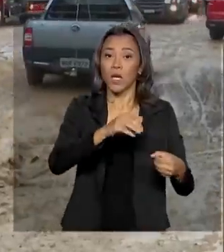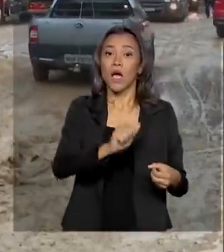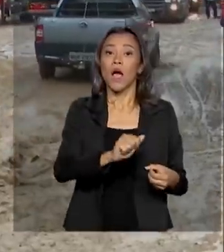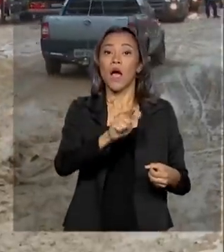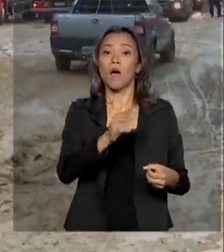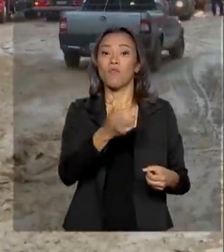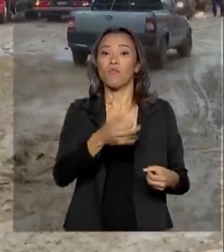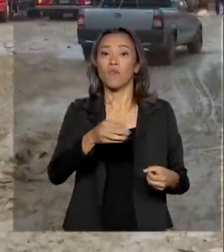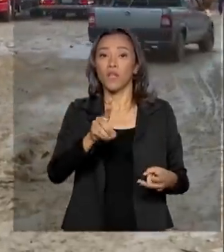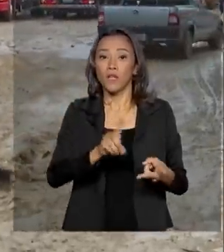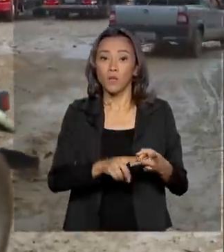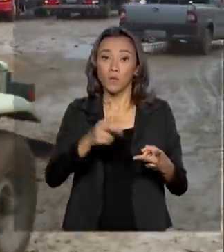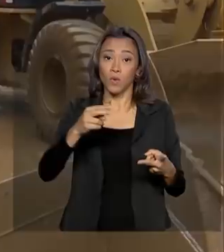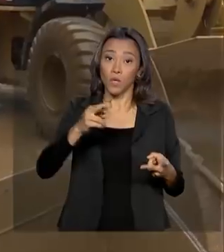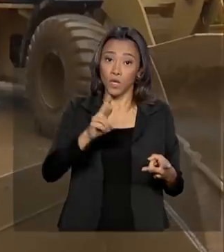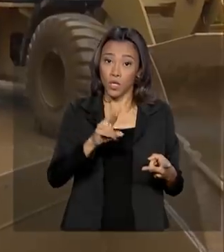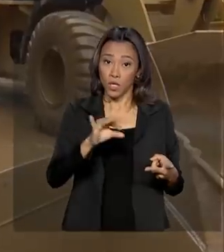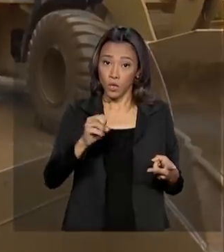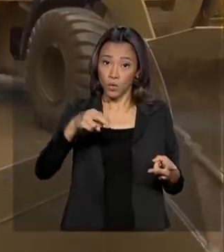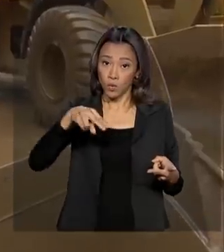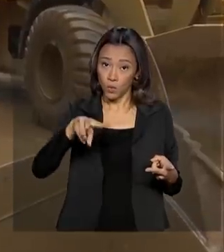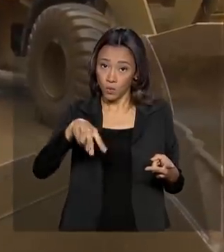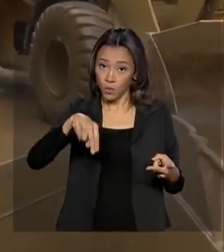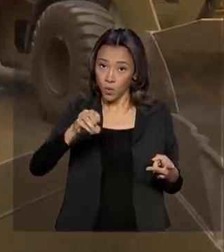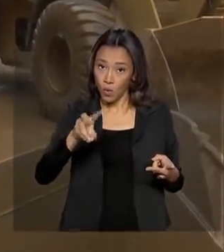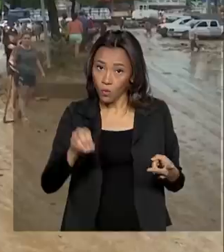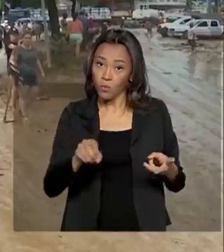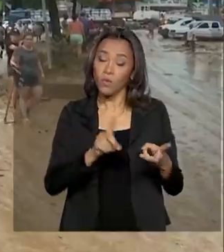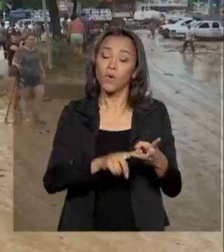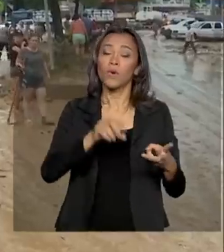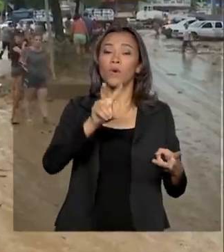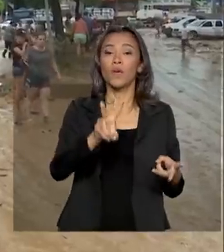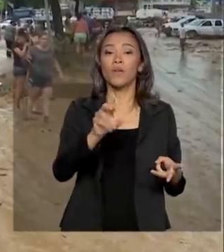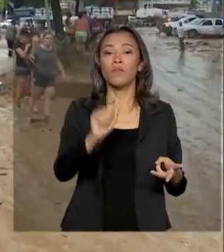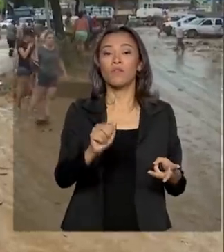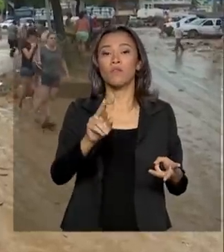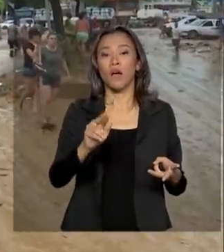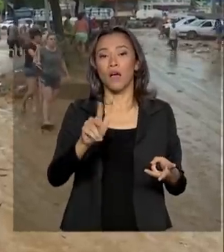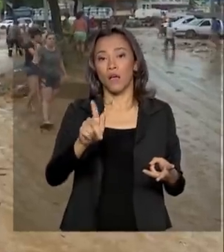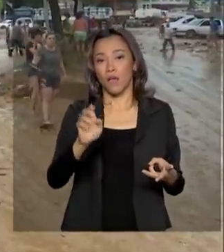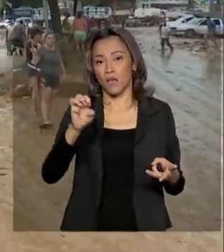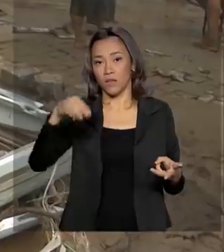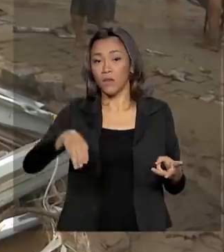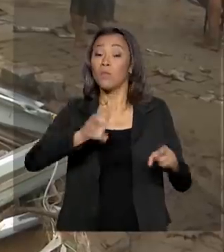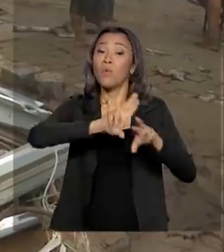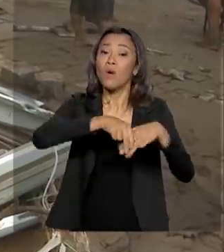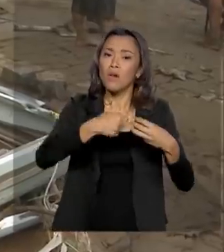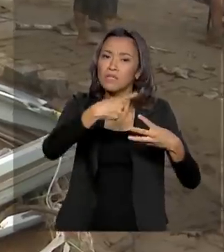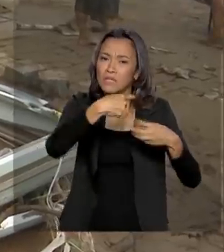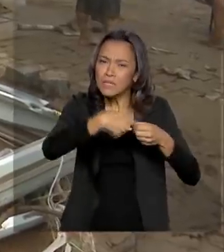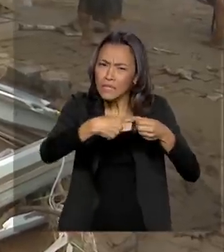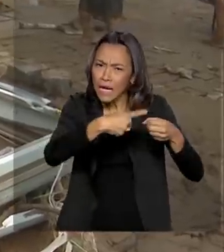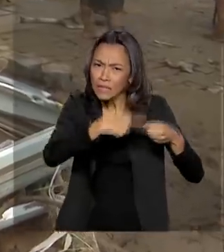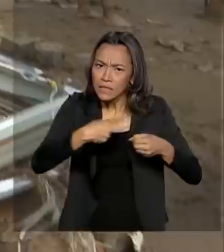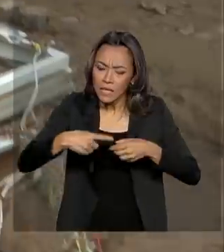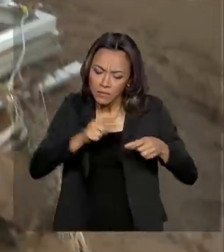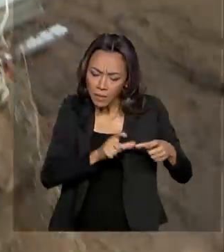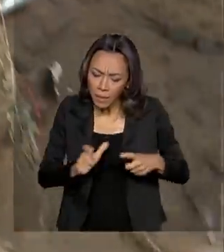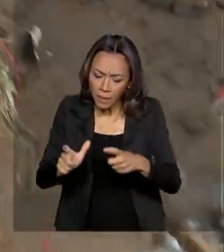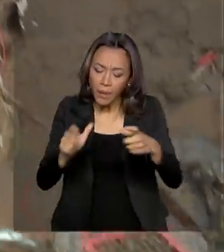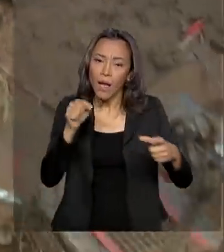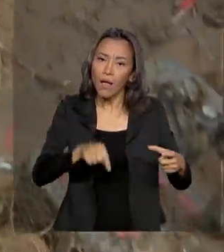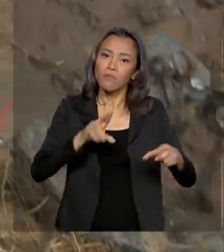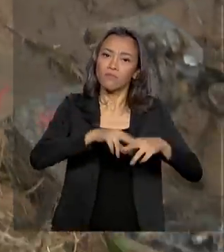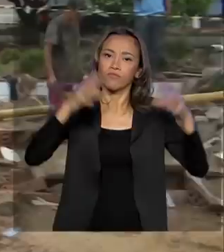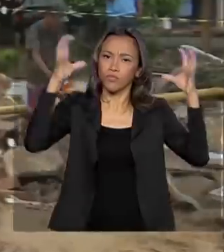e rio novo do sul e vargem alta por conta das fortes chuvas com a decisão essas localidades poderão ter